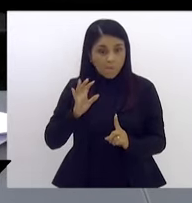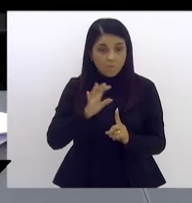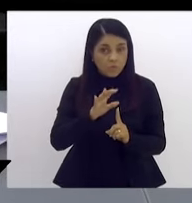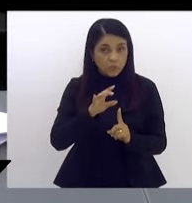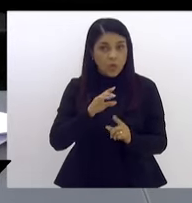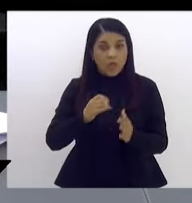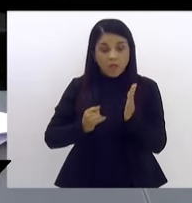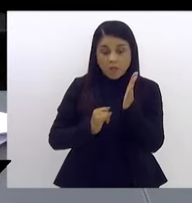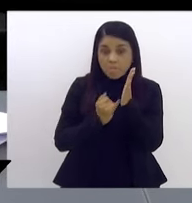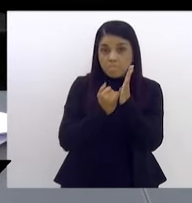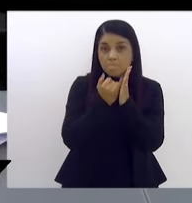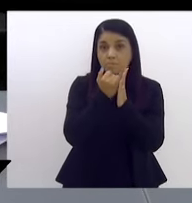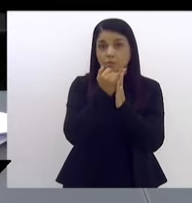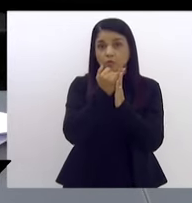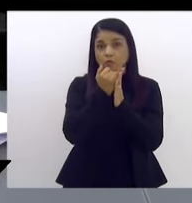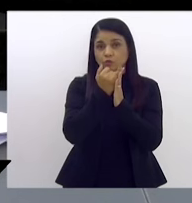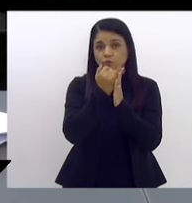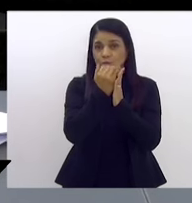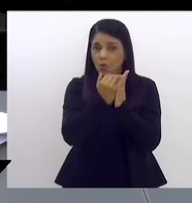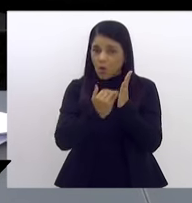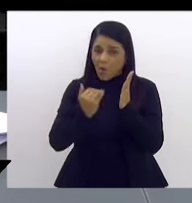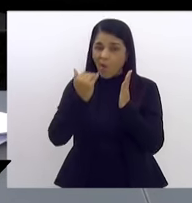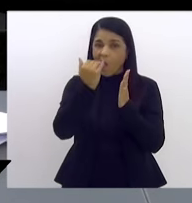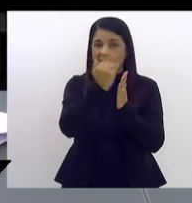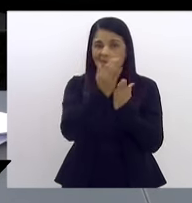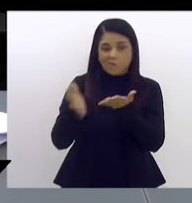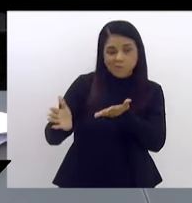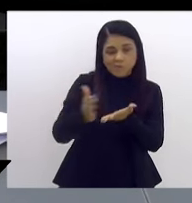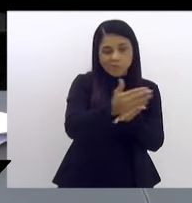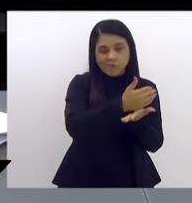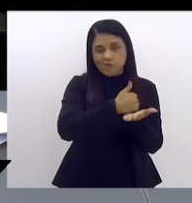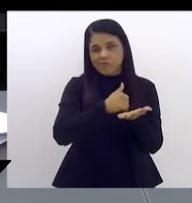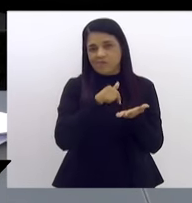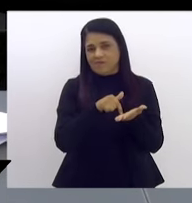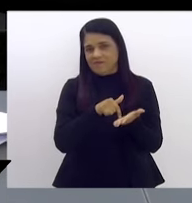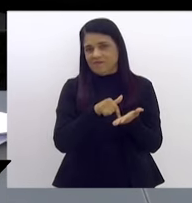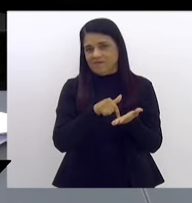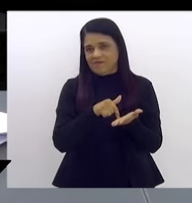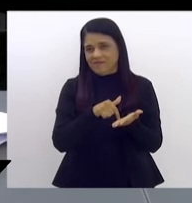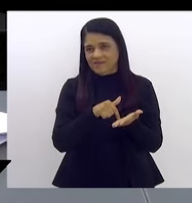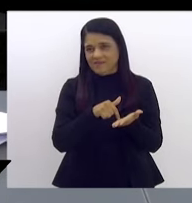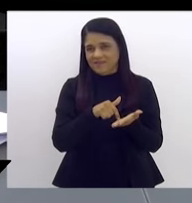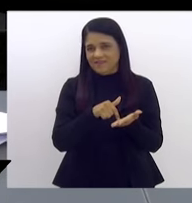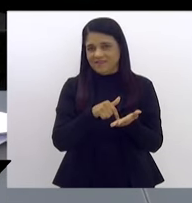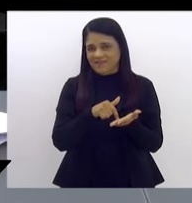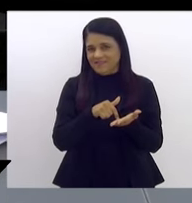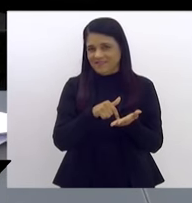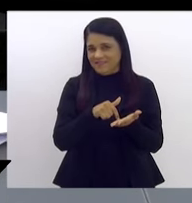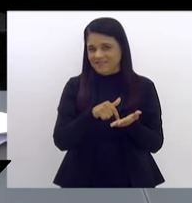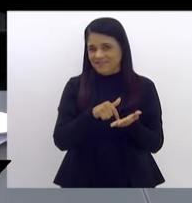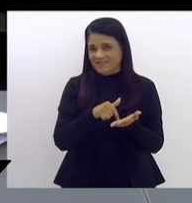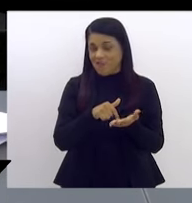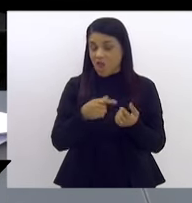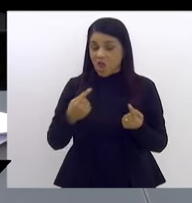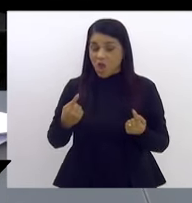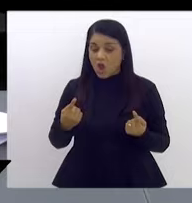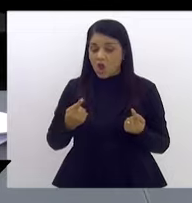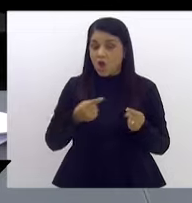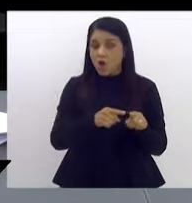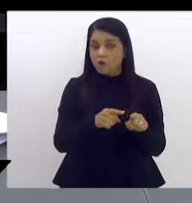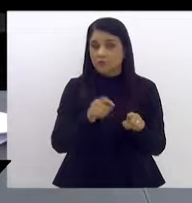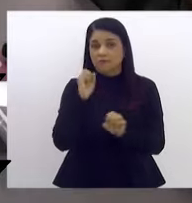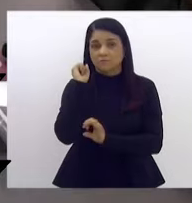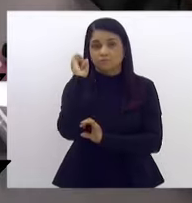seletivo é para aumentar a carga tributária Dr ser aumentar naquilo que éo que é contra o meu ambiente